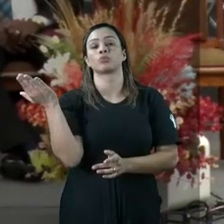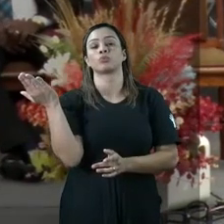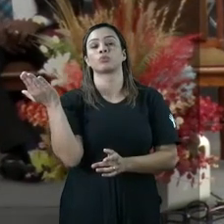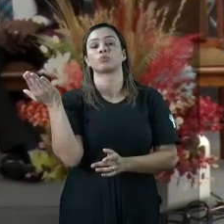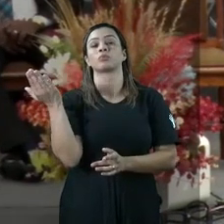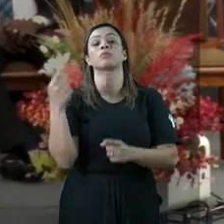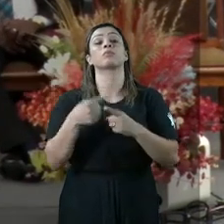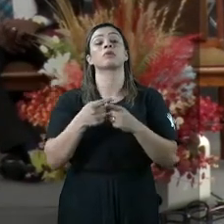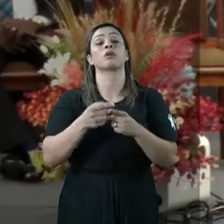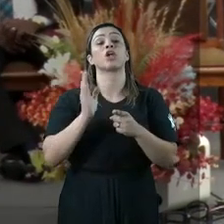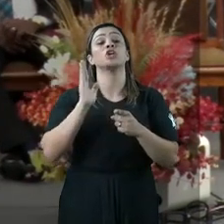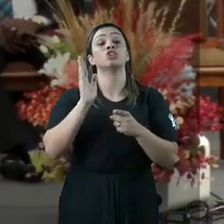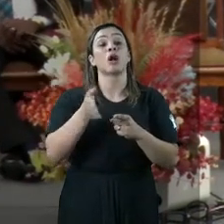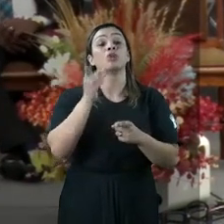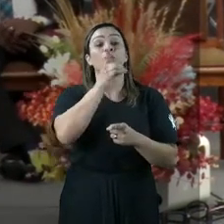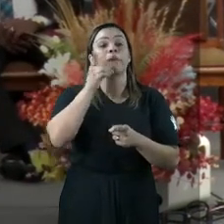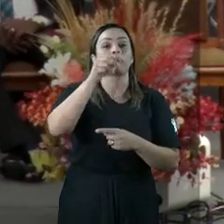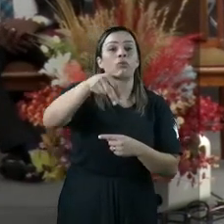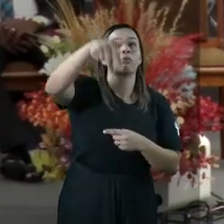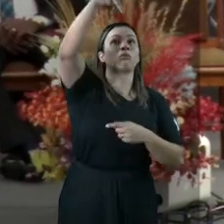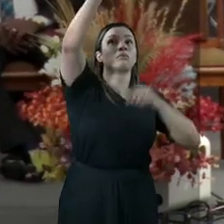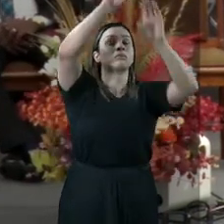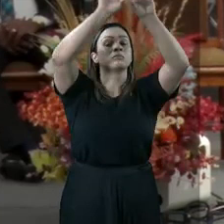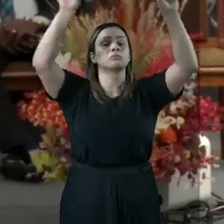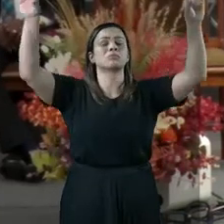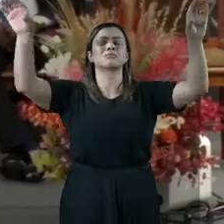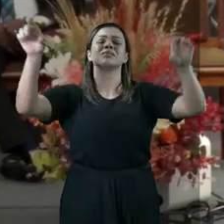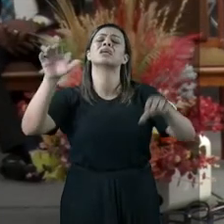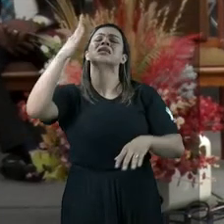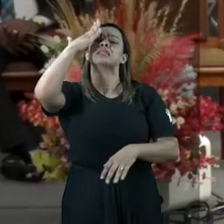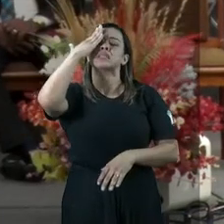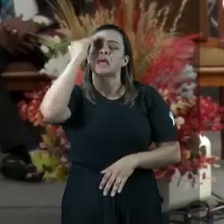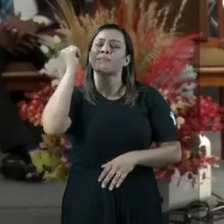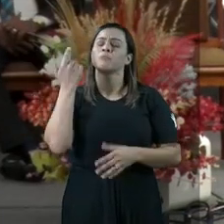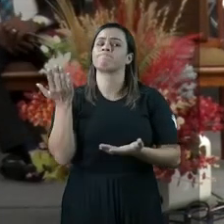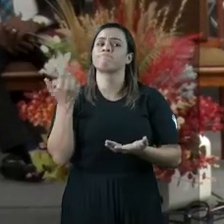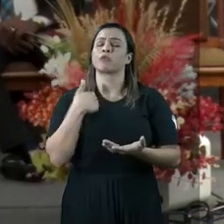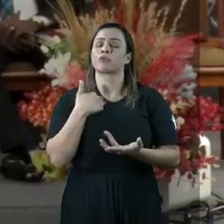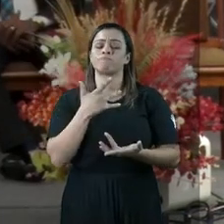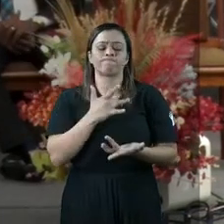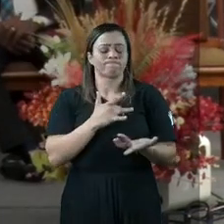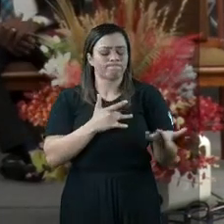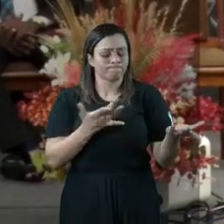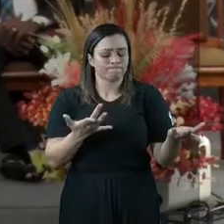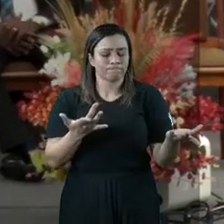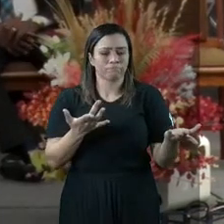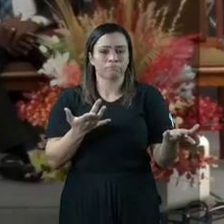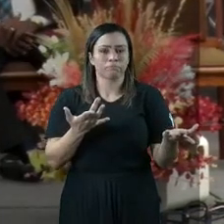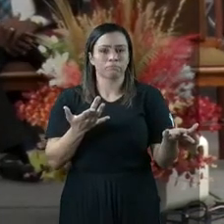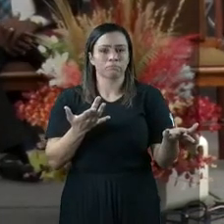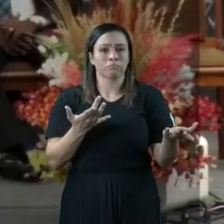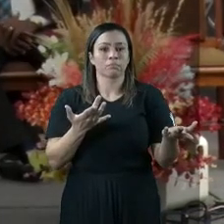Sabe o que me dói na primeira entrada física do Rei da Glória em Jerusalém? É que no domingo de manhã, no templo de Herodes,